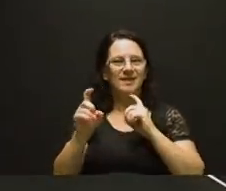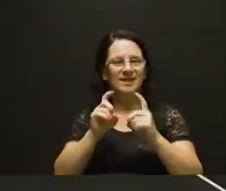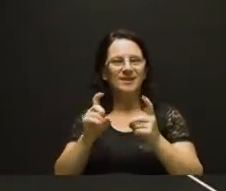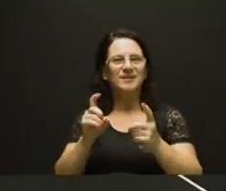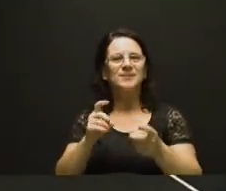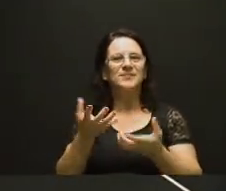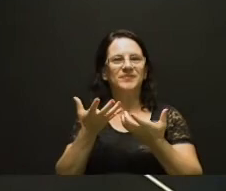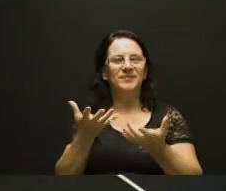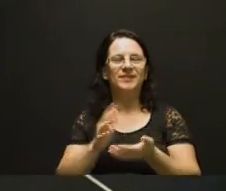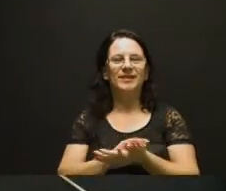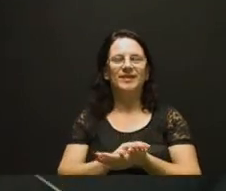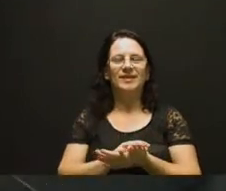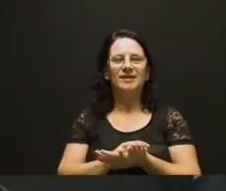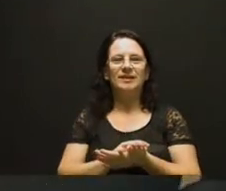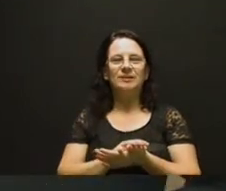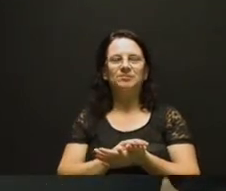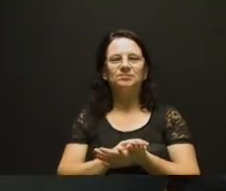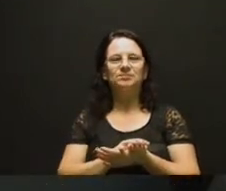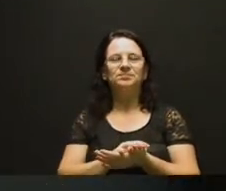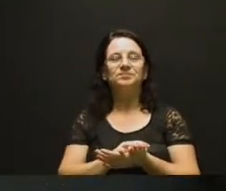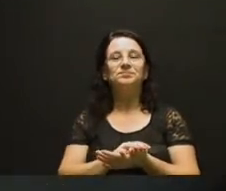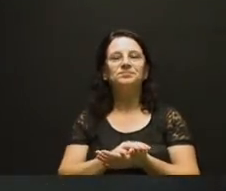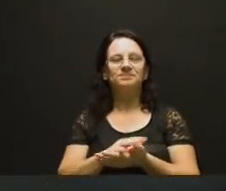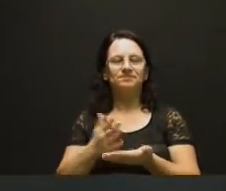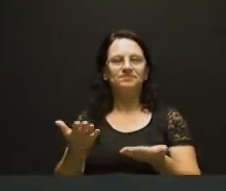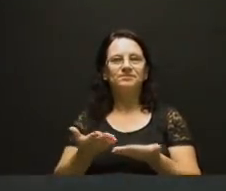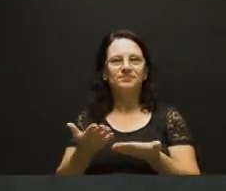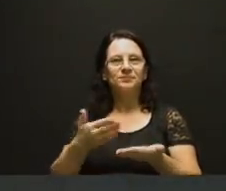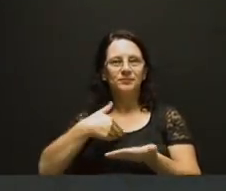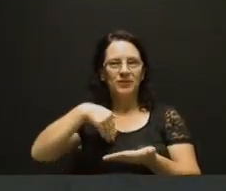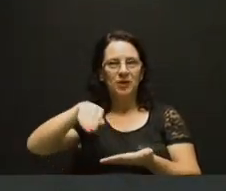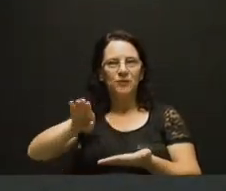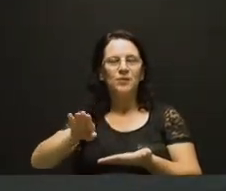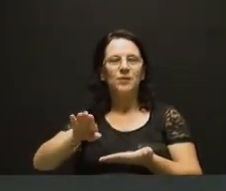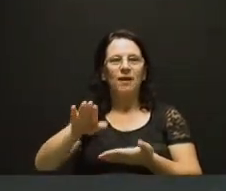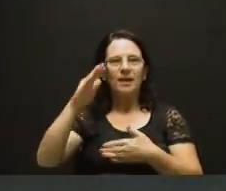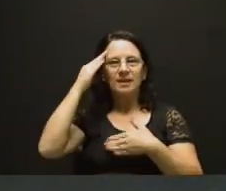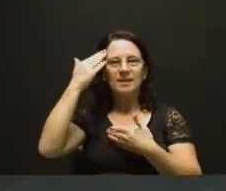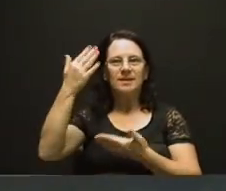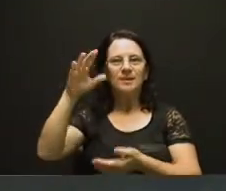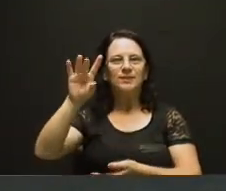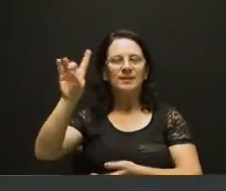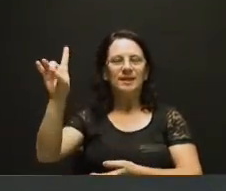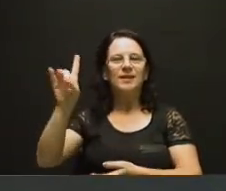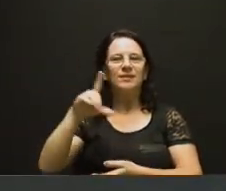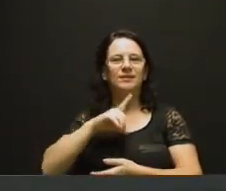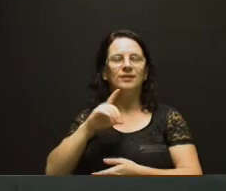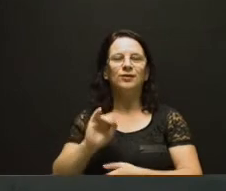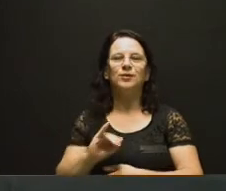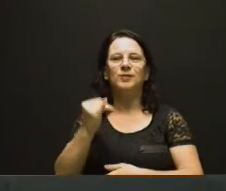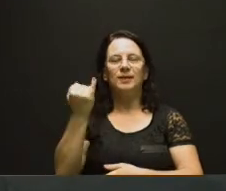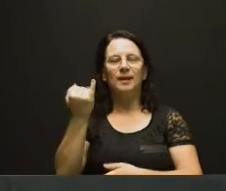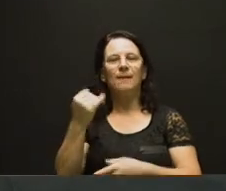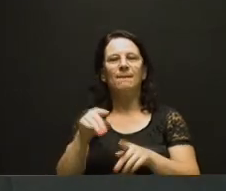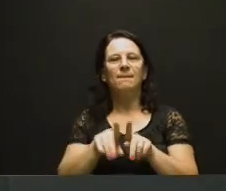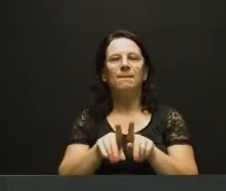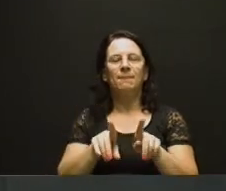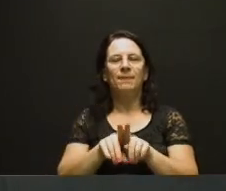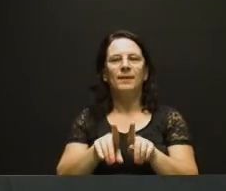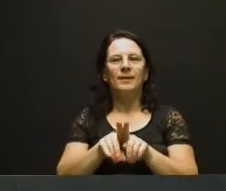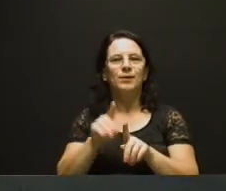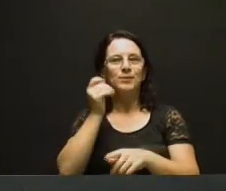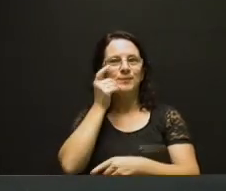como foi com um confesso que saiu daqui primeiro grato a deus não é por essa oportunidade a gente ter